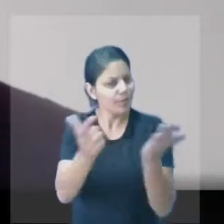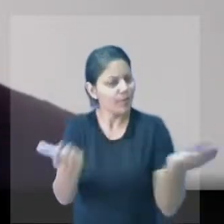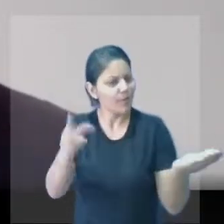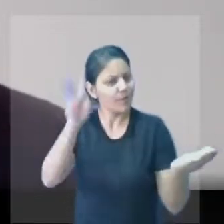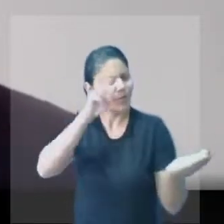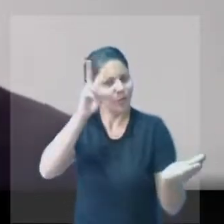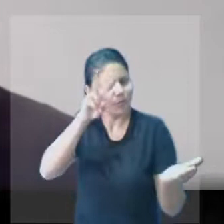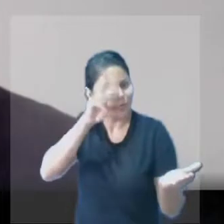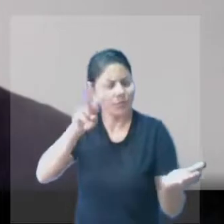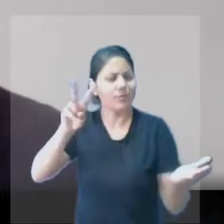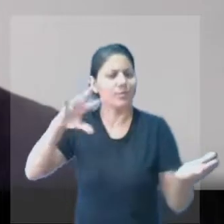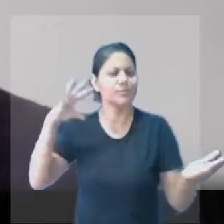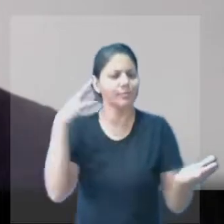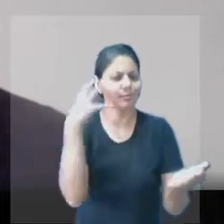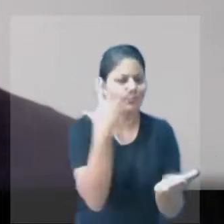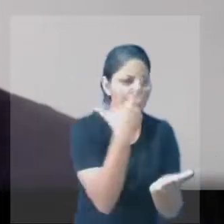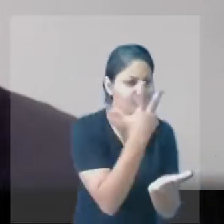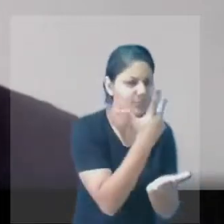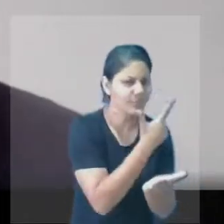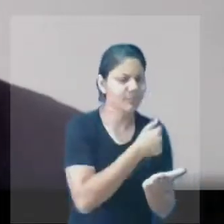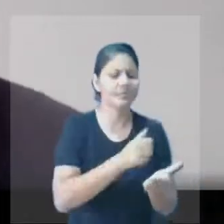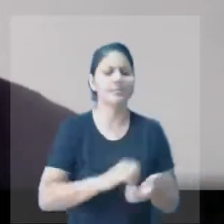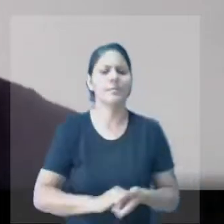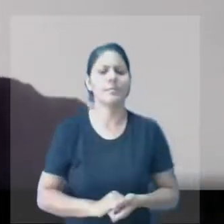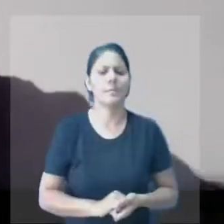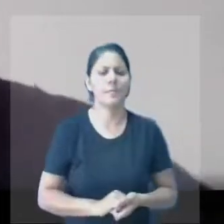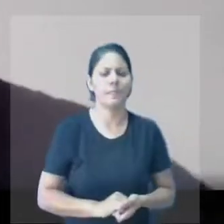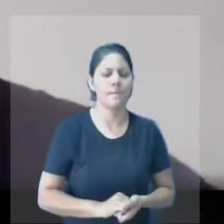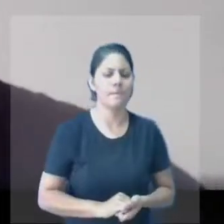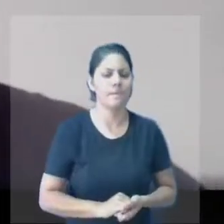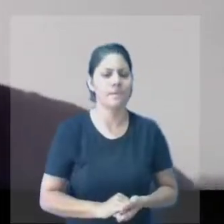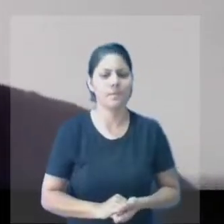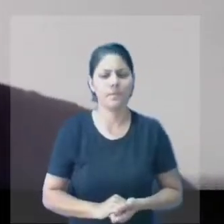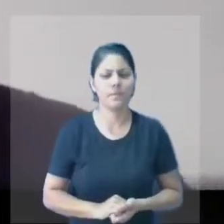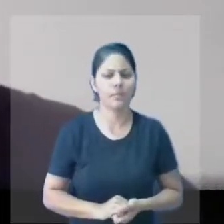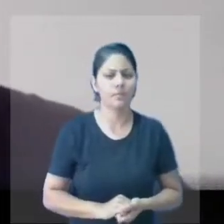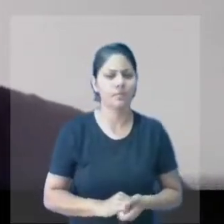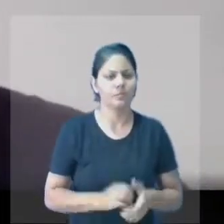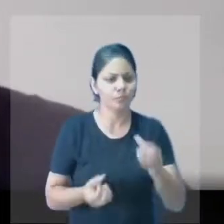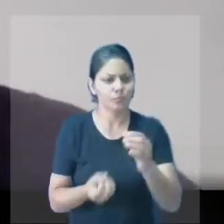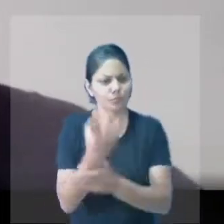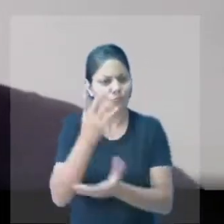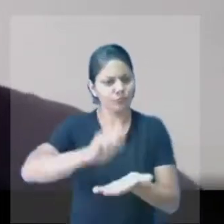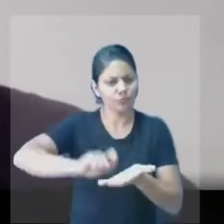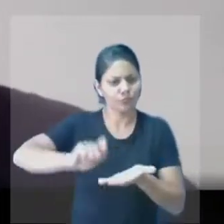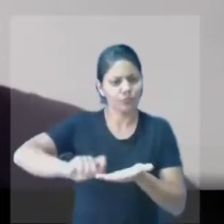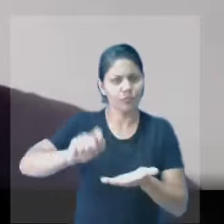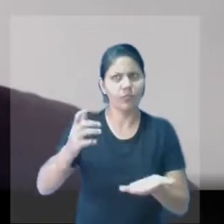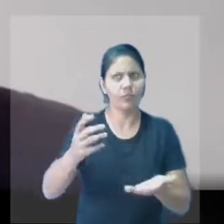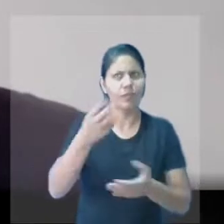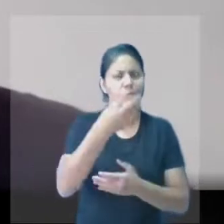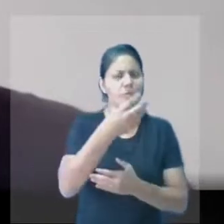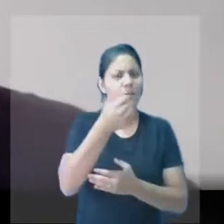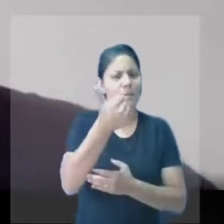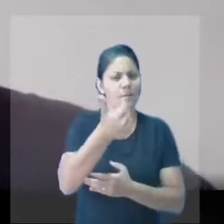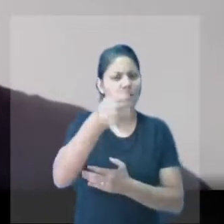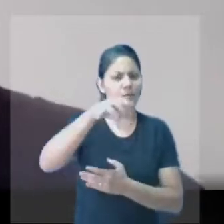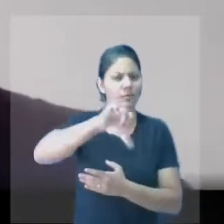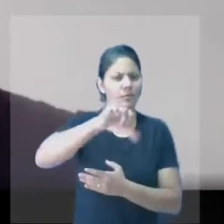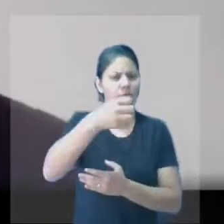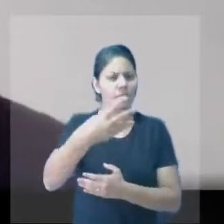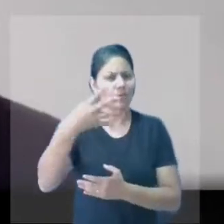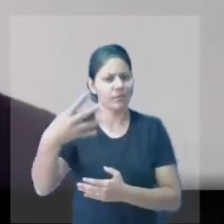muito bonita, é uma história que se passa, na verdade, é uma obra publicada, né, em 44, uma